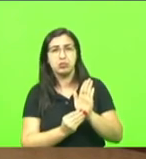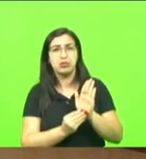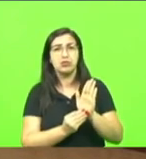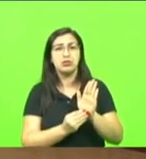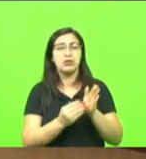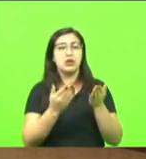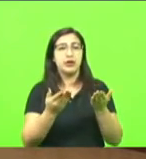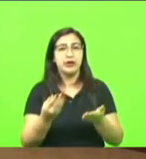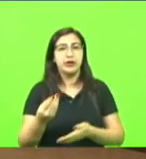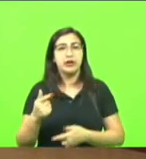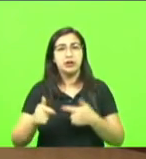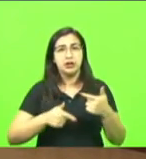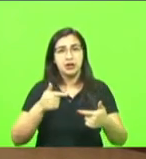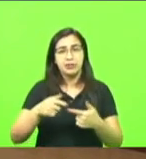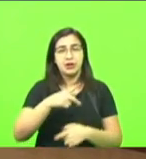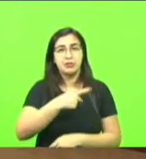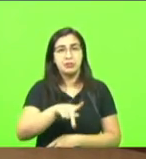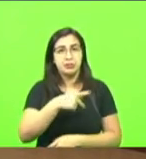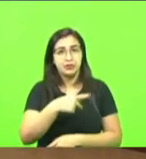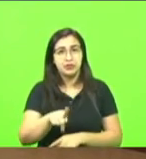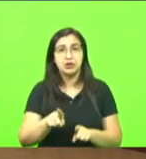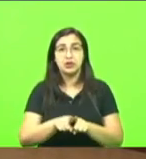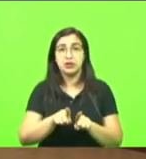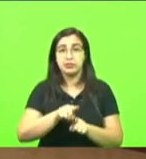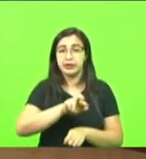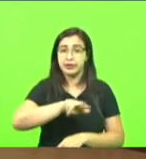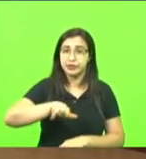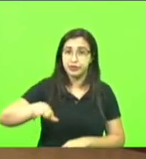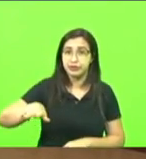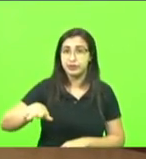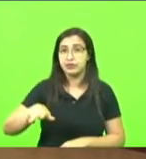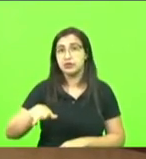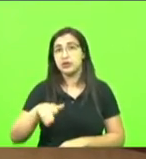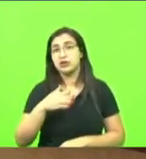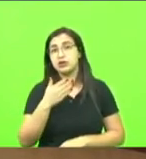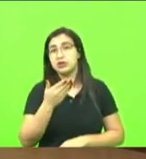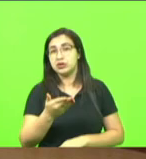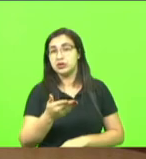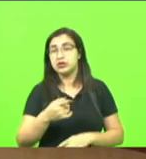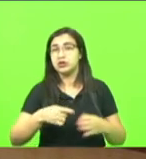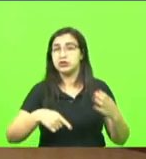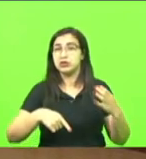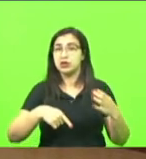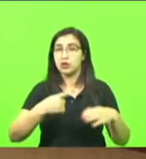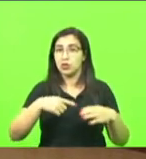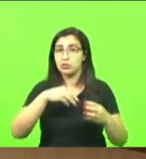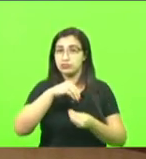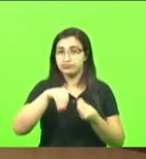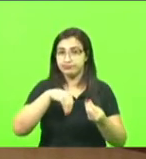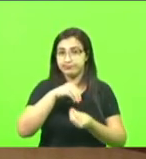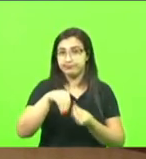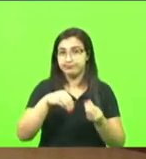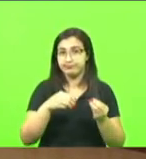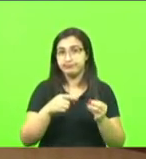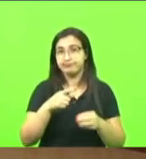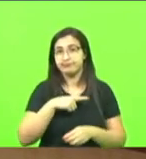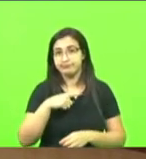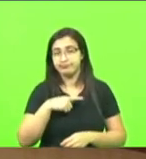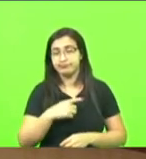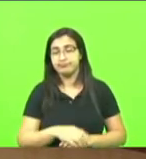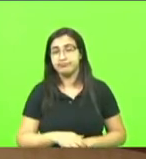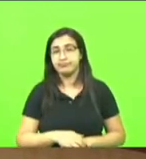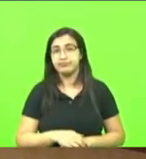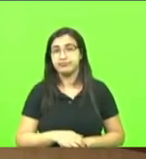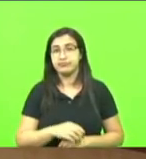professores e demais profissionais da educação contemplados no relatório da comissão mista. Conforme avaliou o Sindicato dos